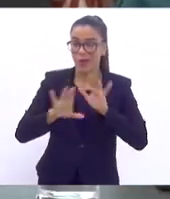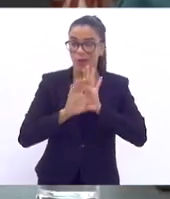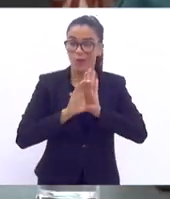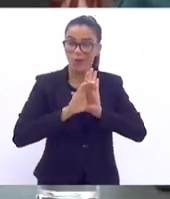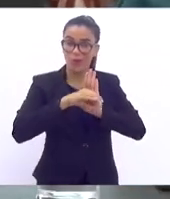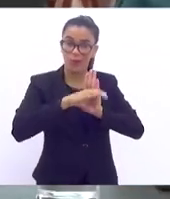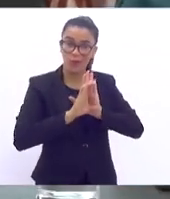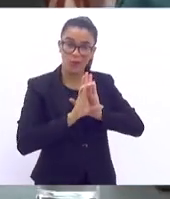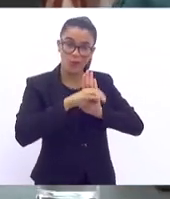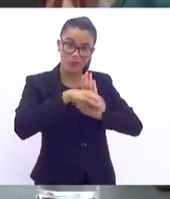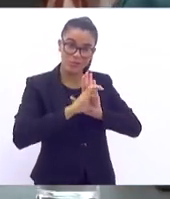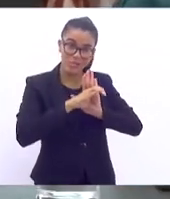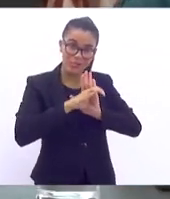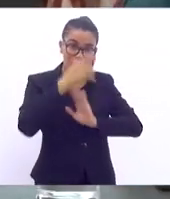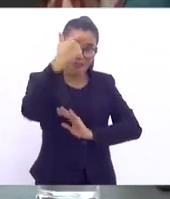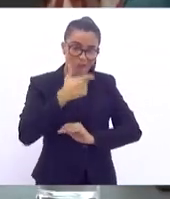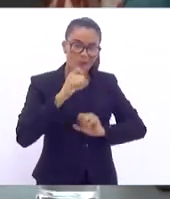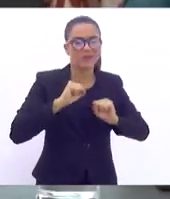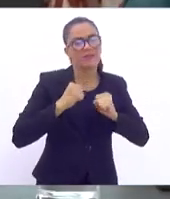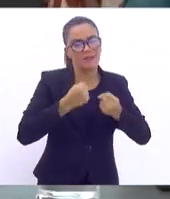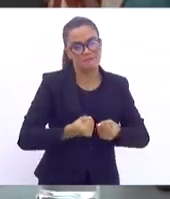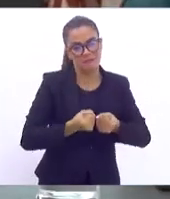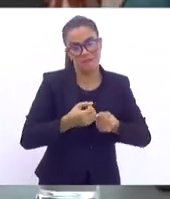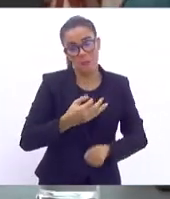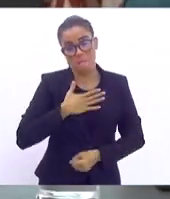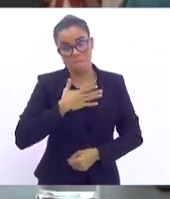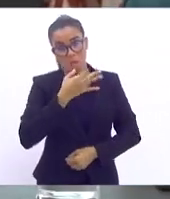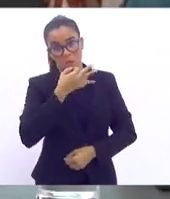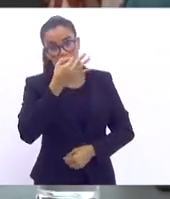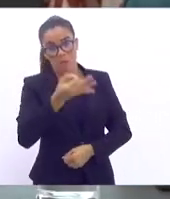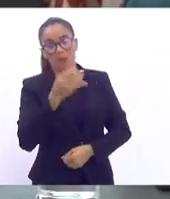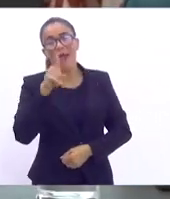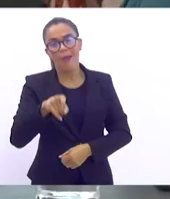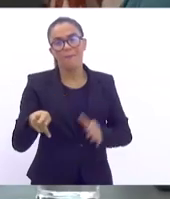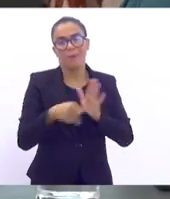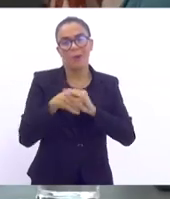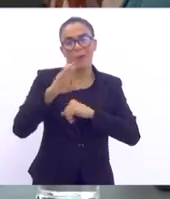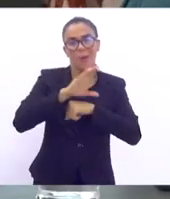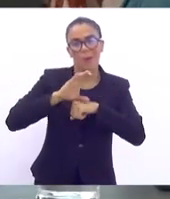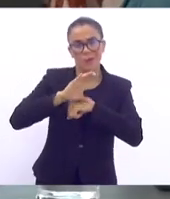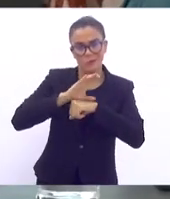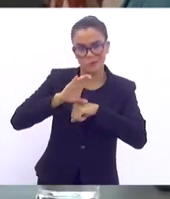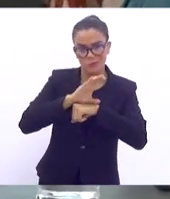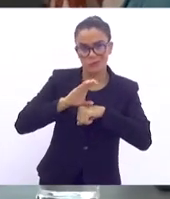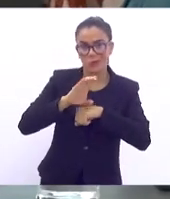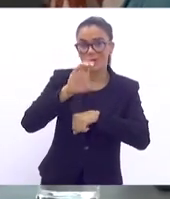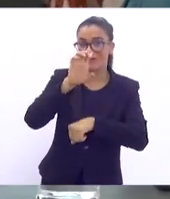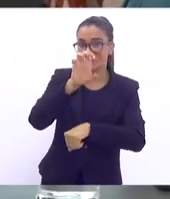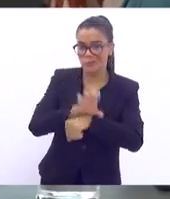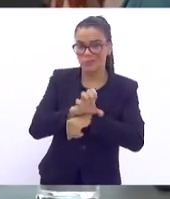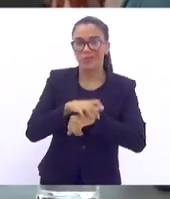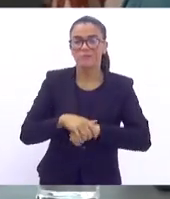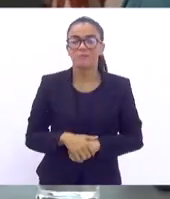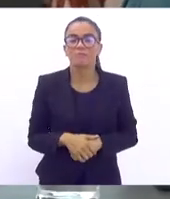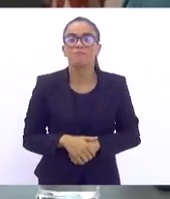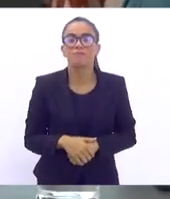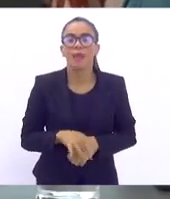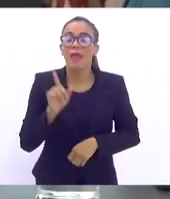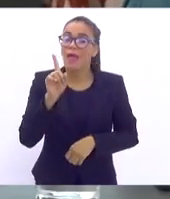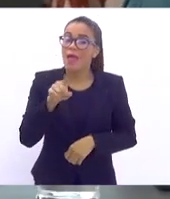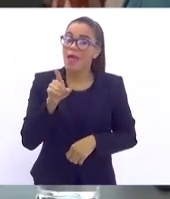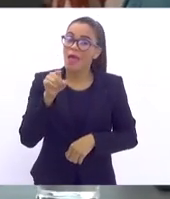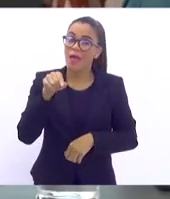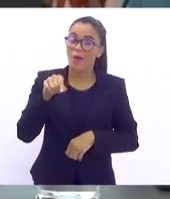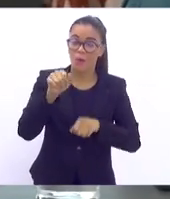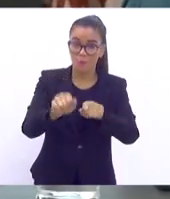que eu defendo e para mim é o conselho da constituição que o plenário é um ente